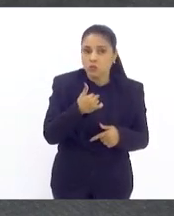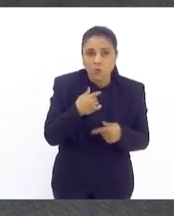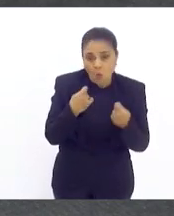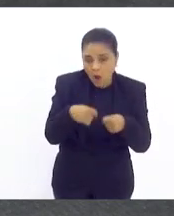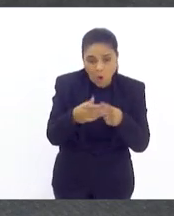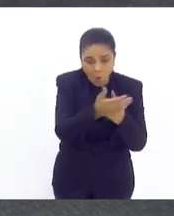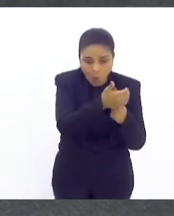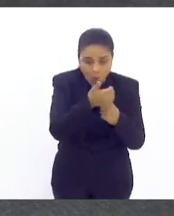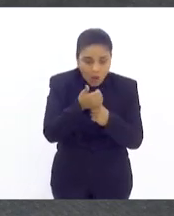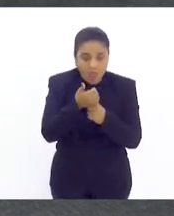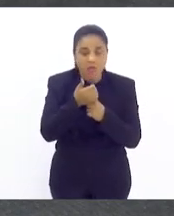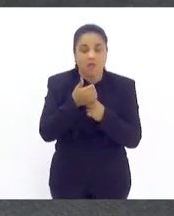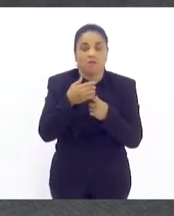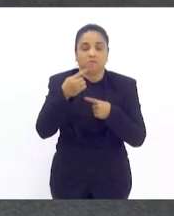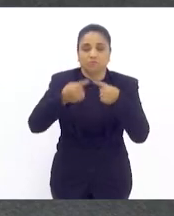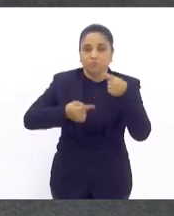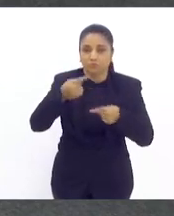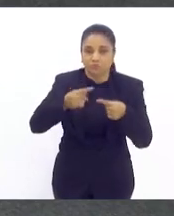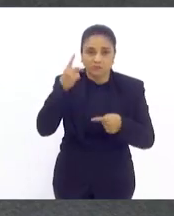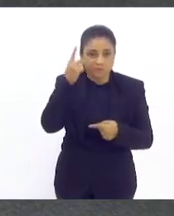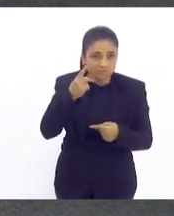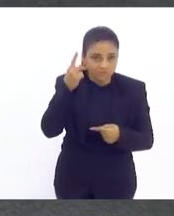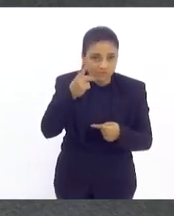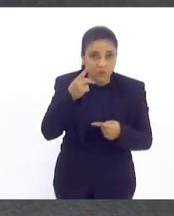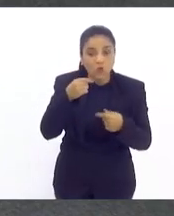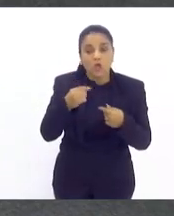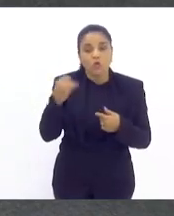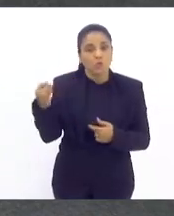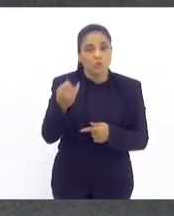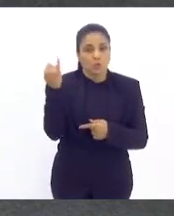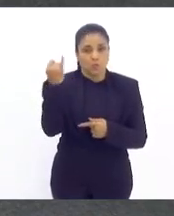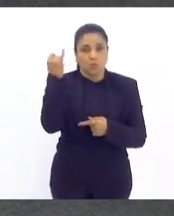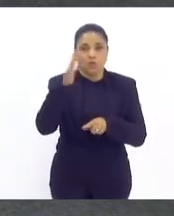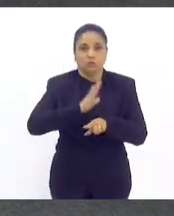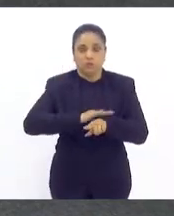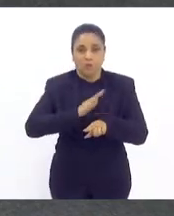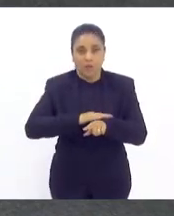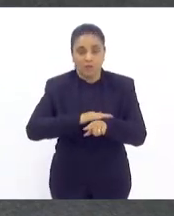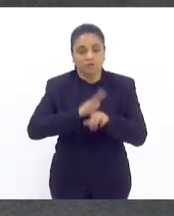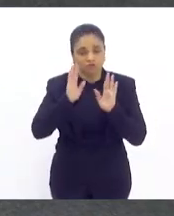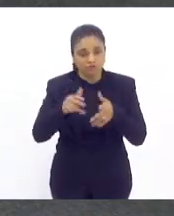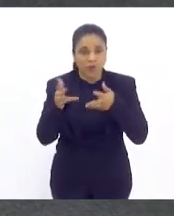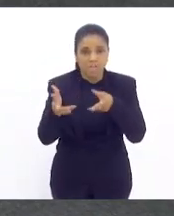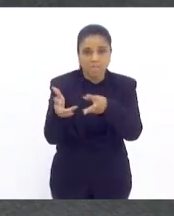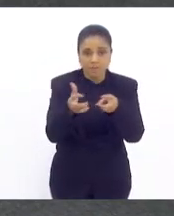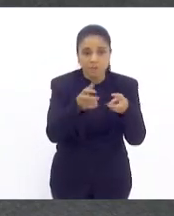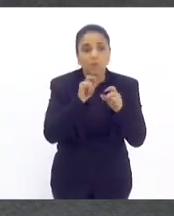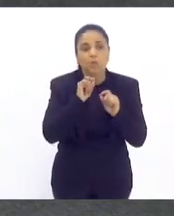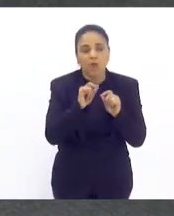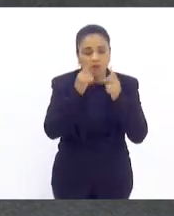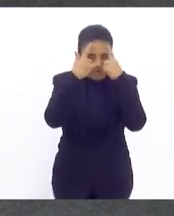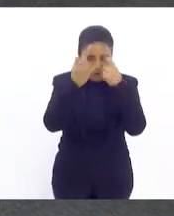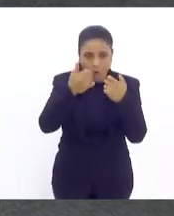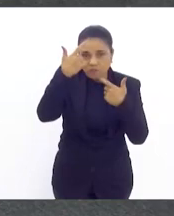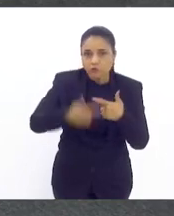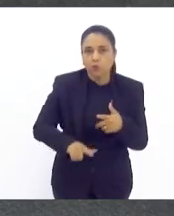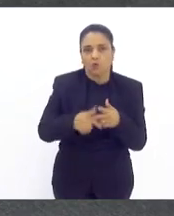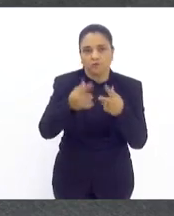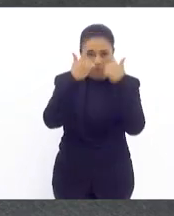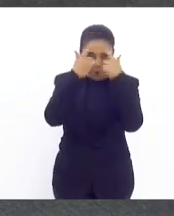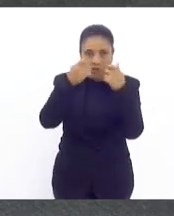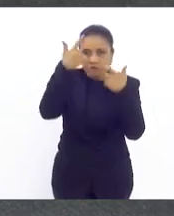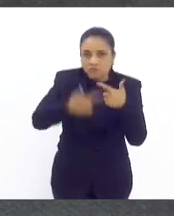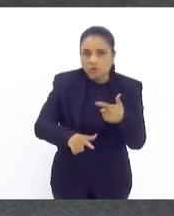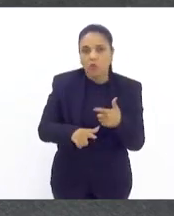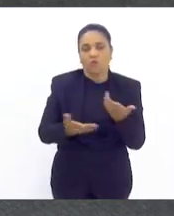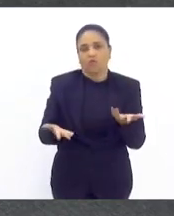nesse momento tão importante a gente vai ver como a gente já viu ser reproduzida a essa violência se a gente